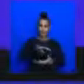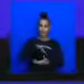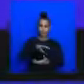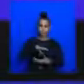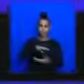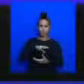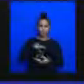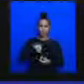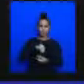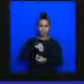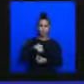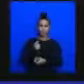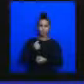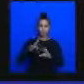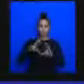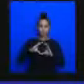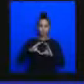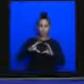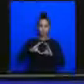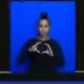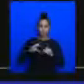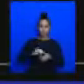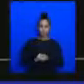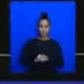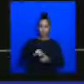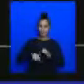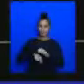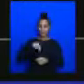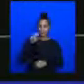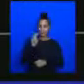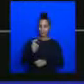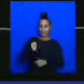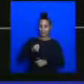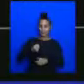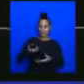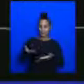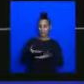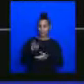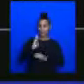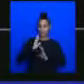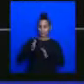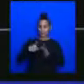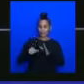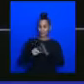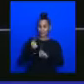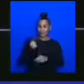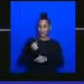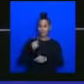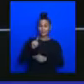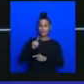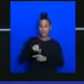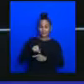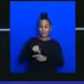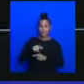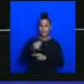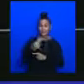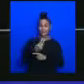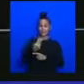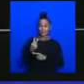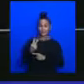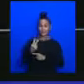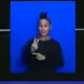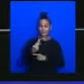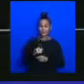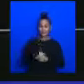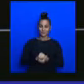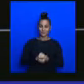Globo girando com 80 bolas. Vamos sortear 5 números agora. Já temos o primeiro, que é o número